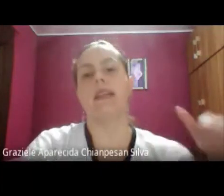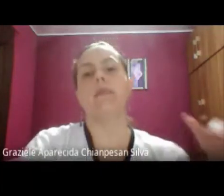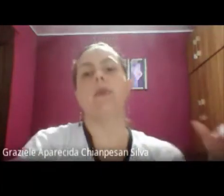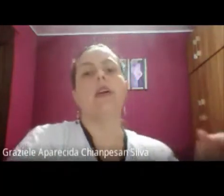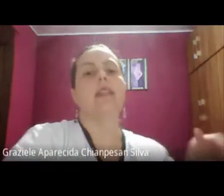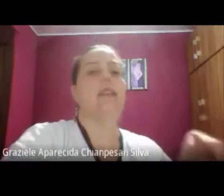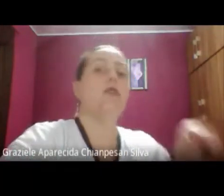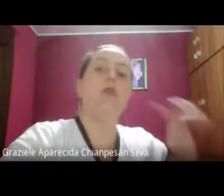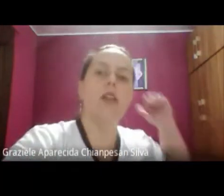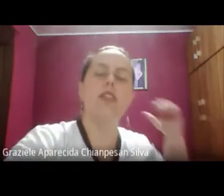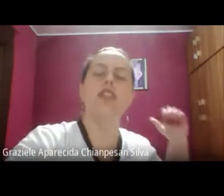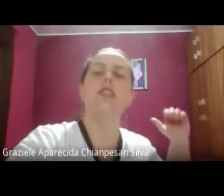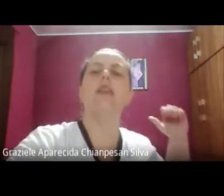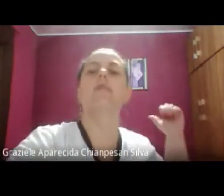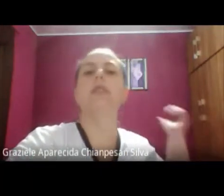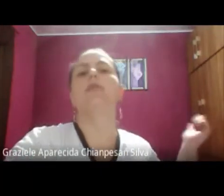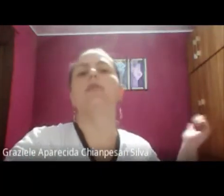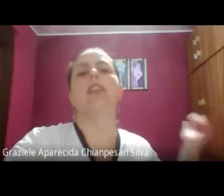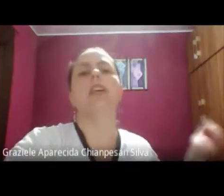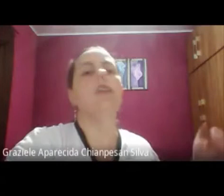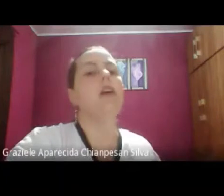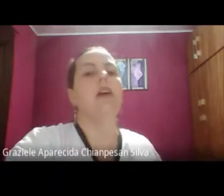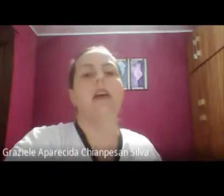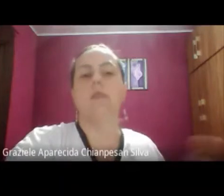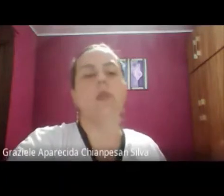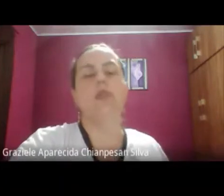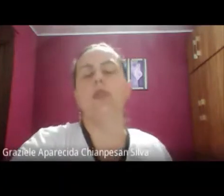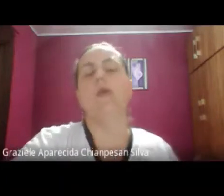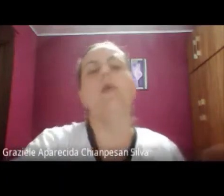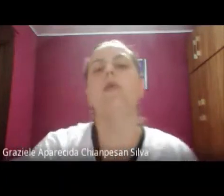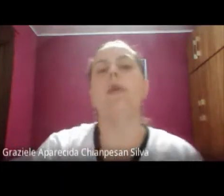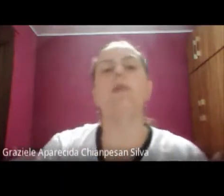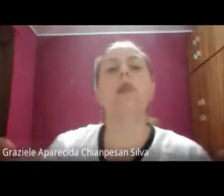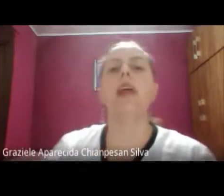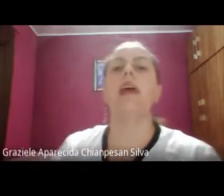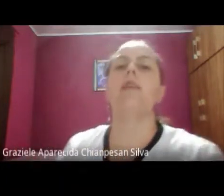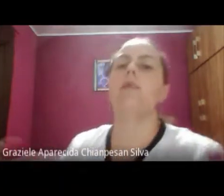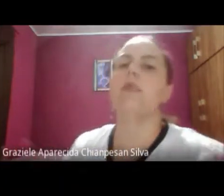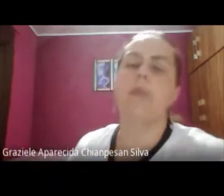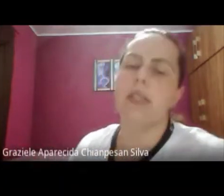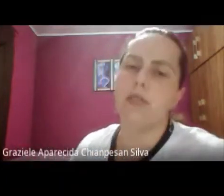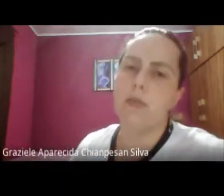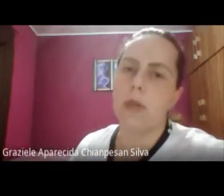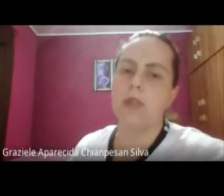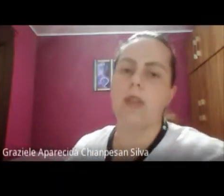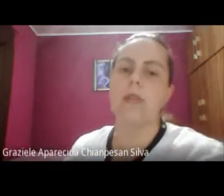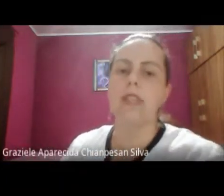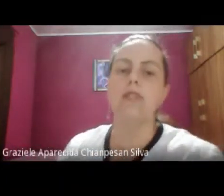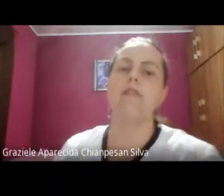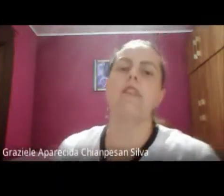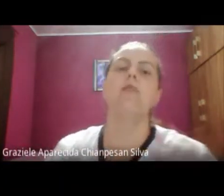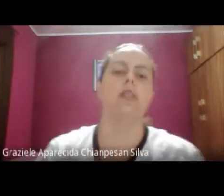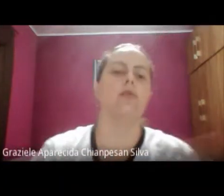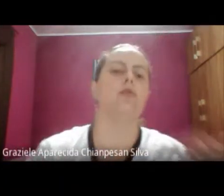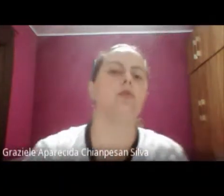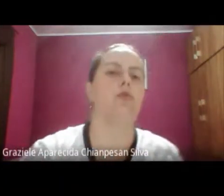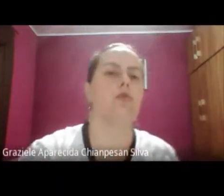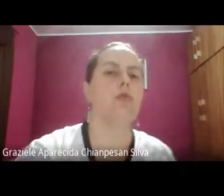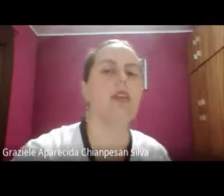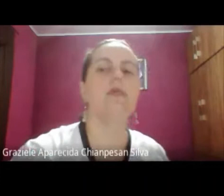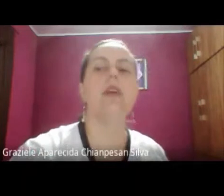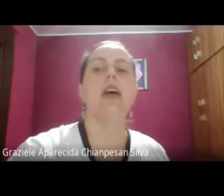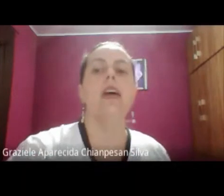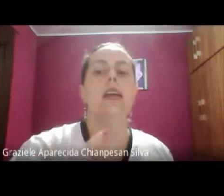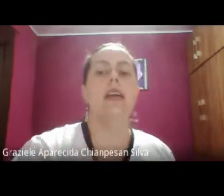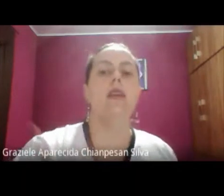por exemplo, nas escolas de samba do Rio de Janeiro, era muito incomum uma mulher com instrumento de percussão. Isso vem mudando nos